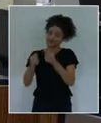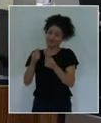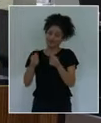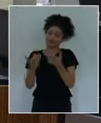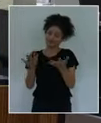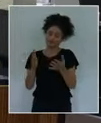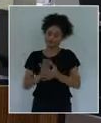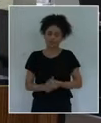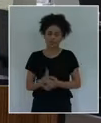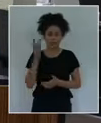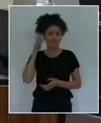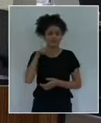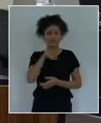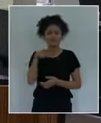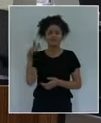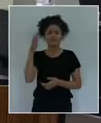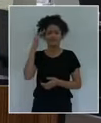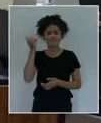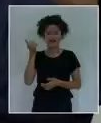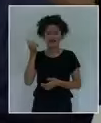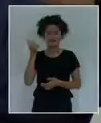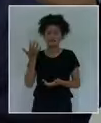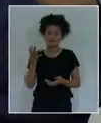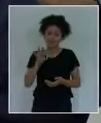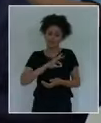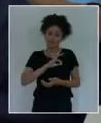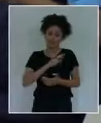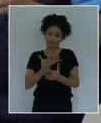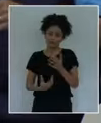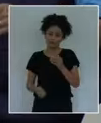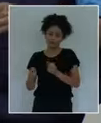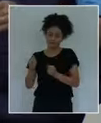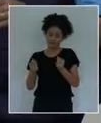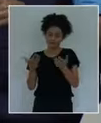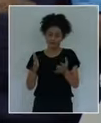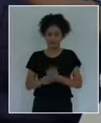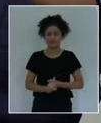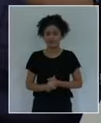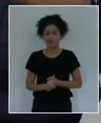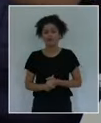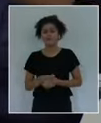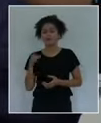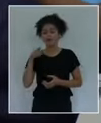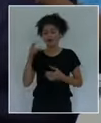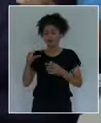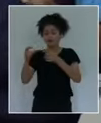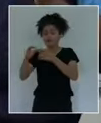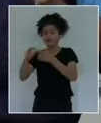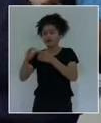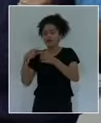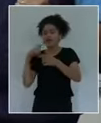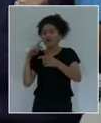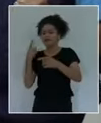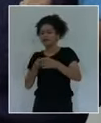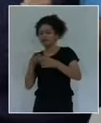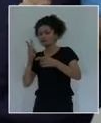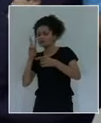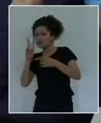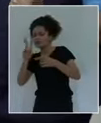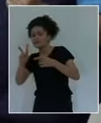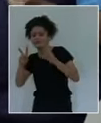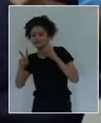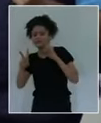Não sei se você ficou sabendo. Naquele local ali é um dos pontos estratégicos que a gente olha. Se chegou em tal lugar, a gente sabe que vai atingir aqui.